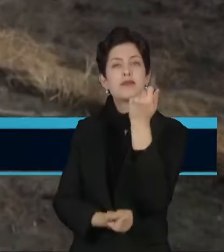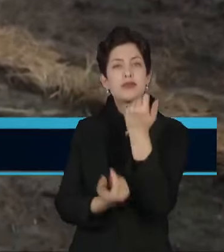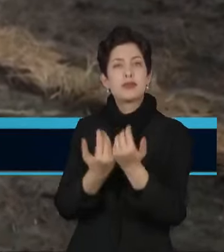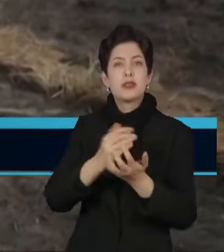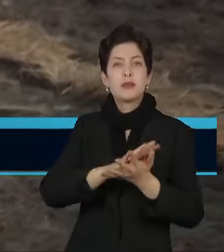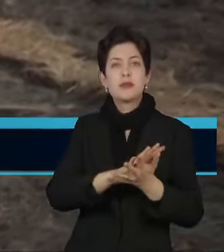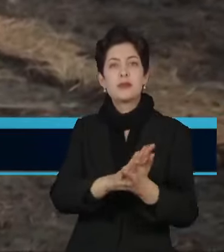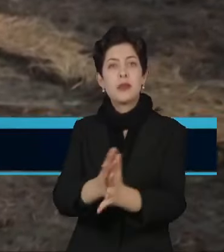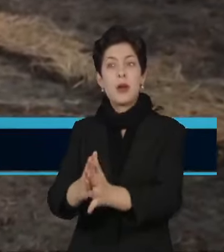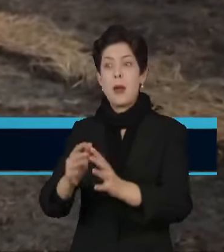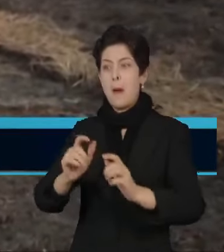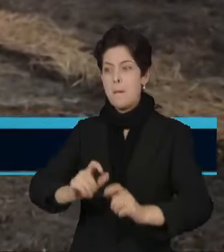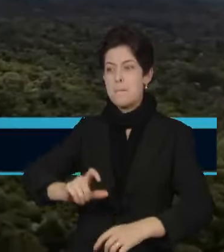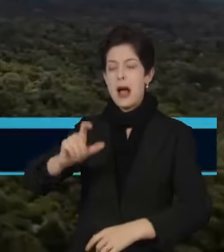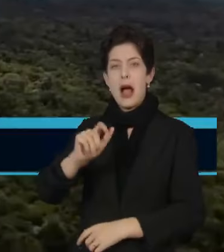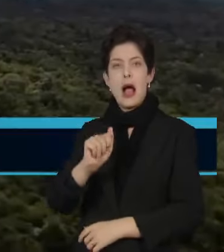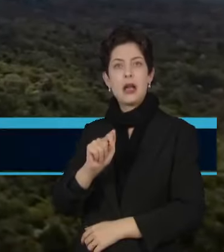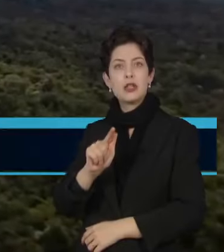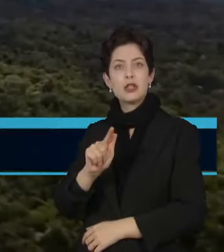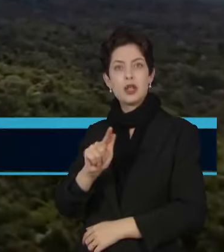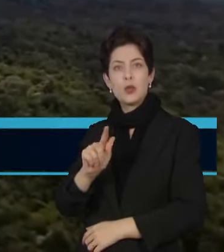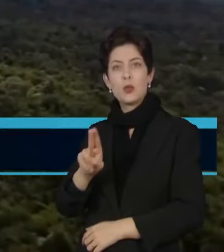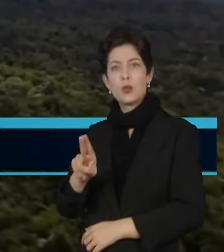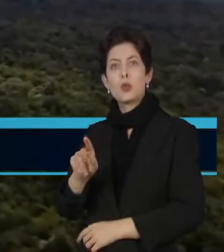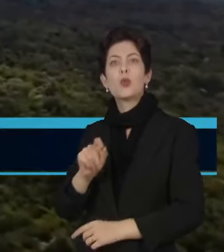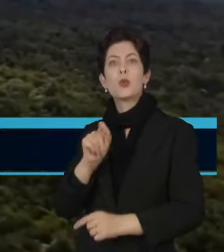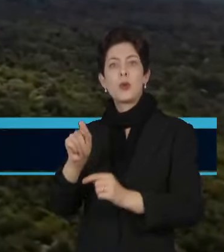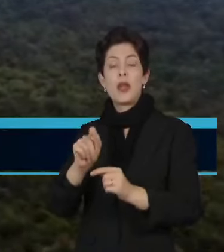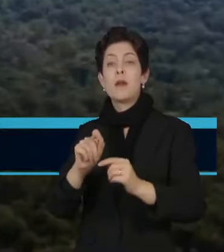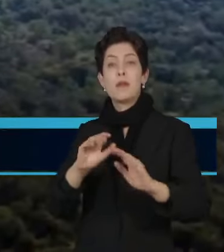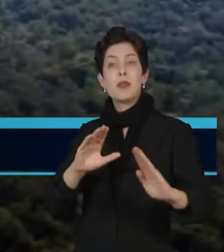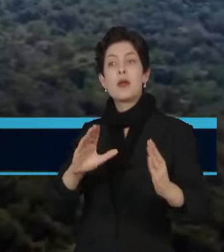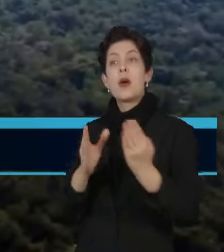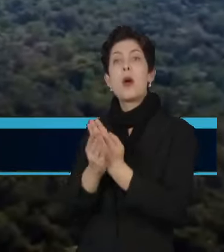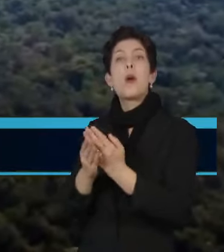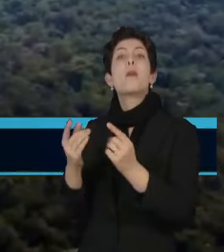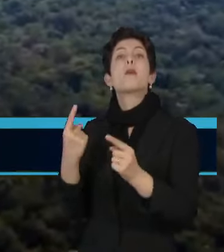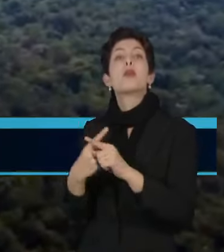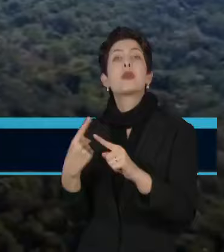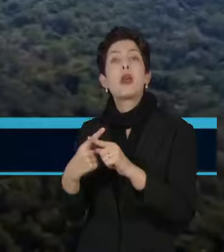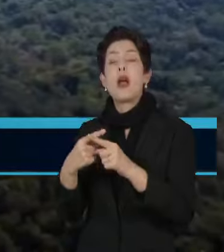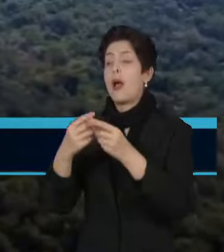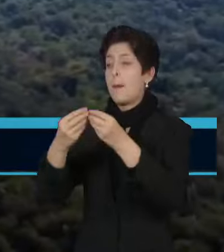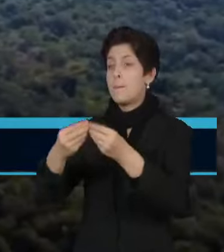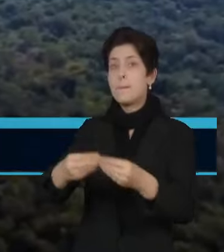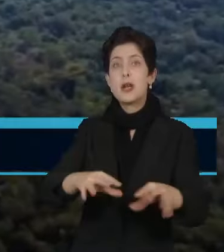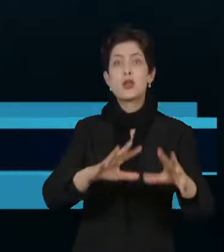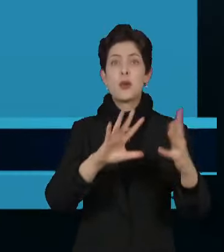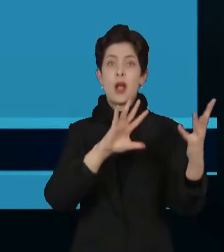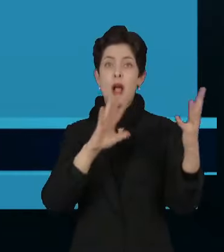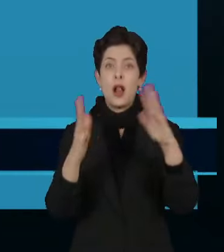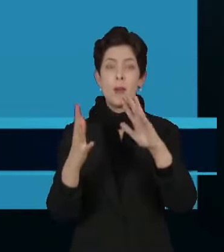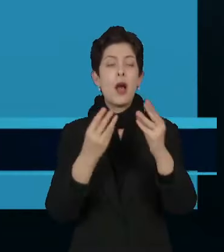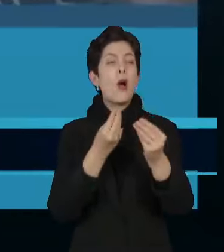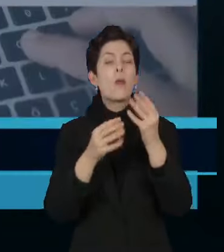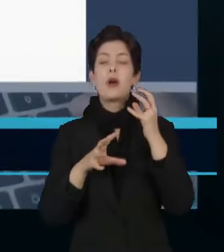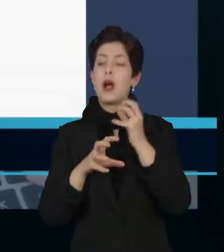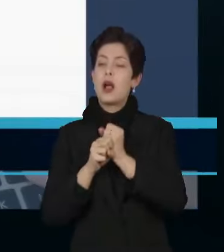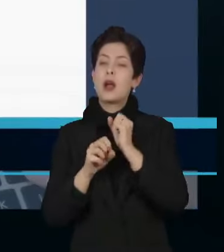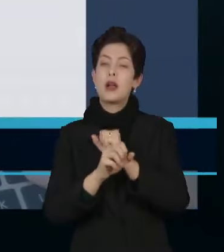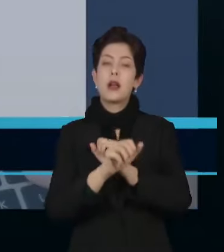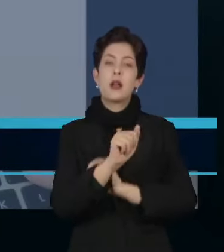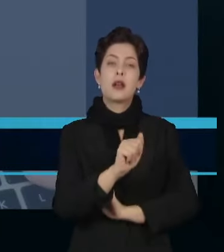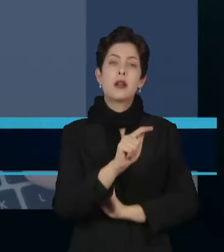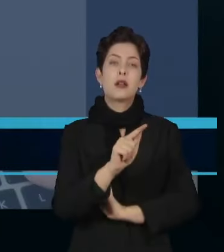valor pedido pela advocacia na chamada ação por danos climáticos para chegar ao valor a Agu se